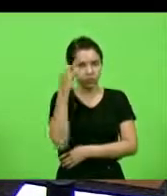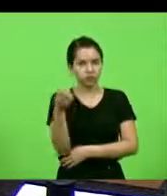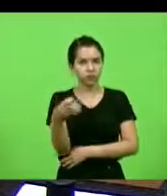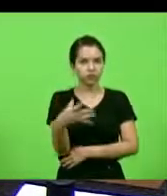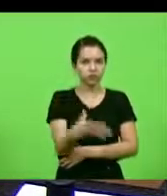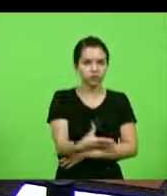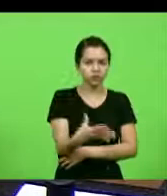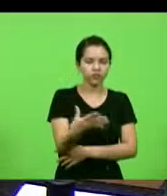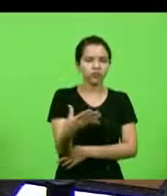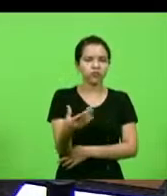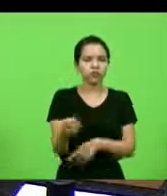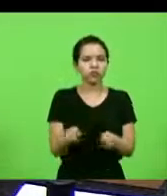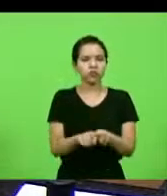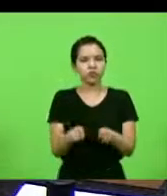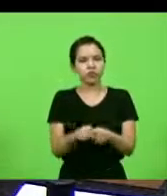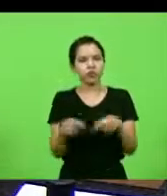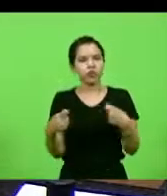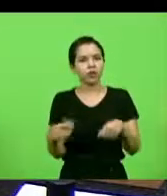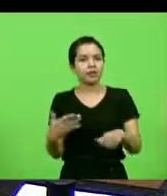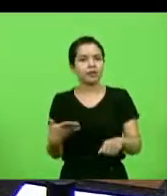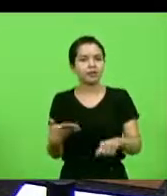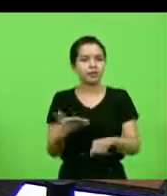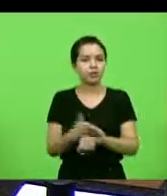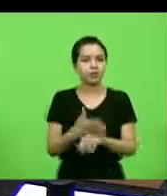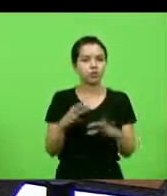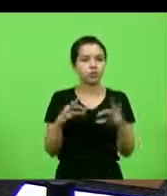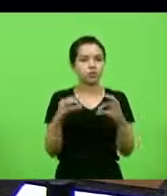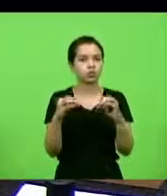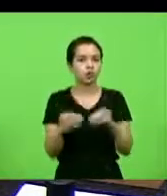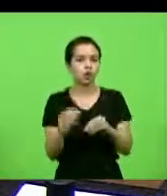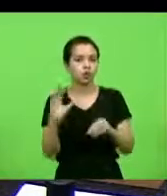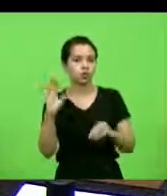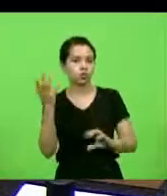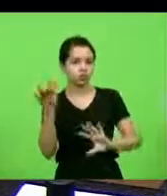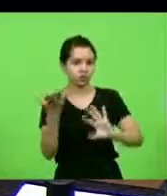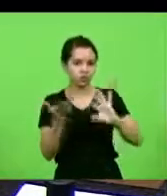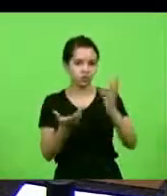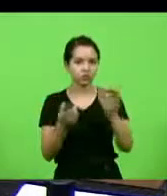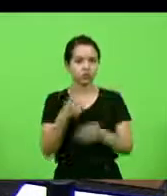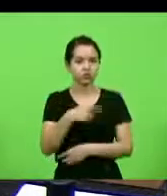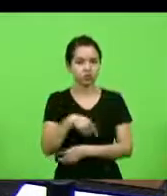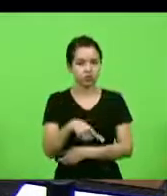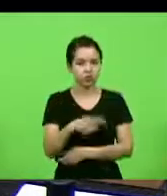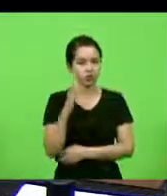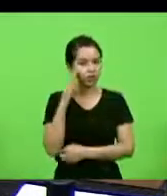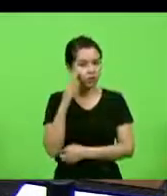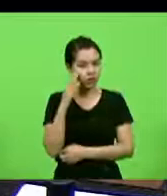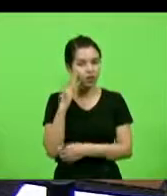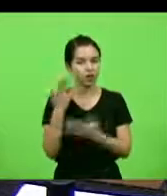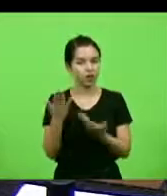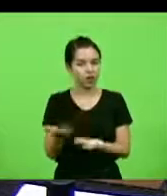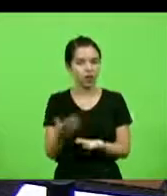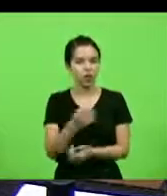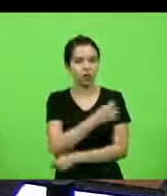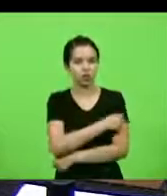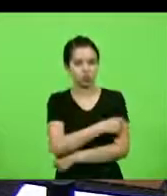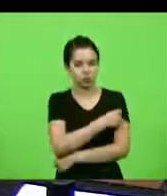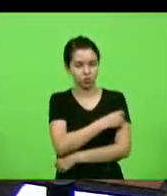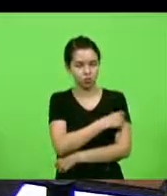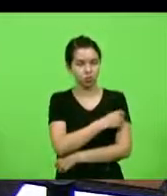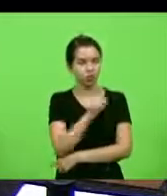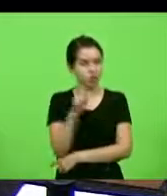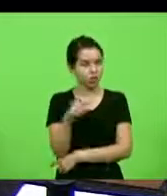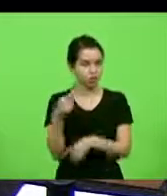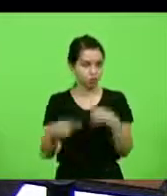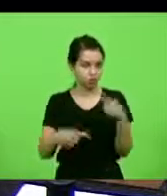contemporâneo, ter acesso a tudo o que acontece para a gente compreender esse aluno também. Acho que isso é discutir